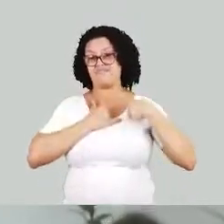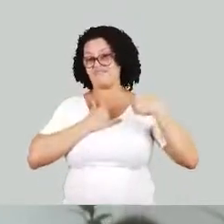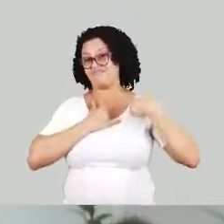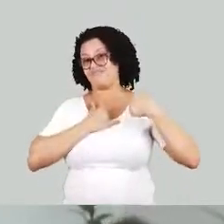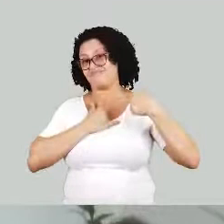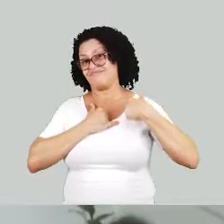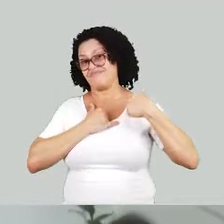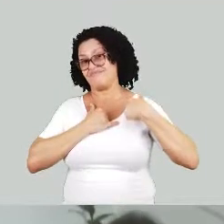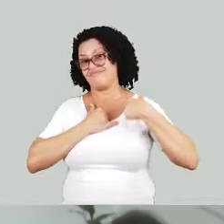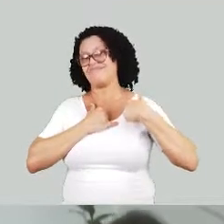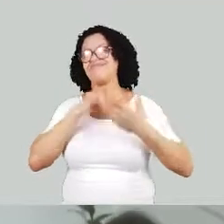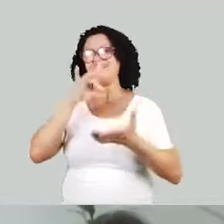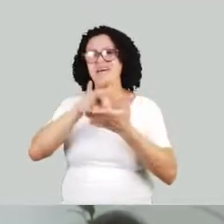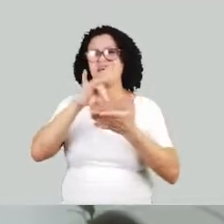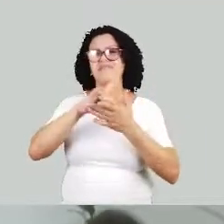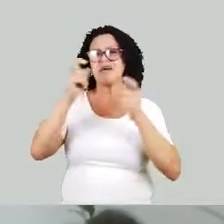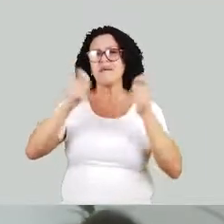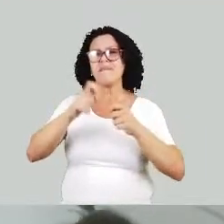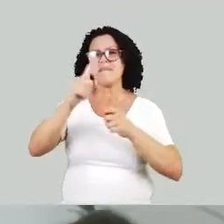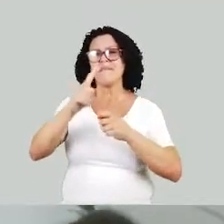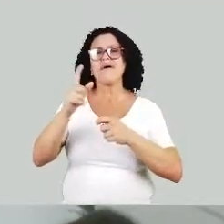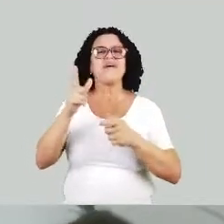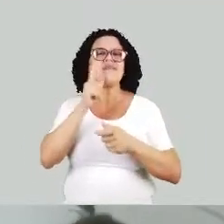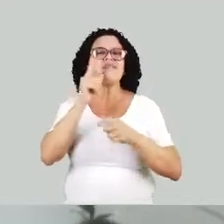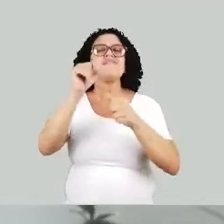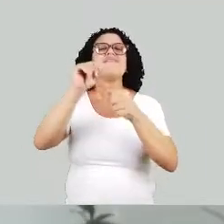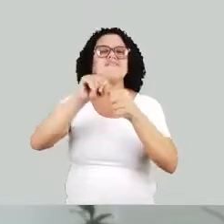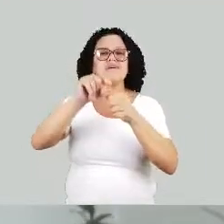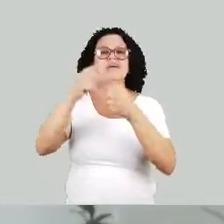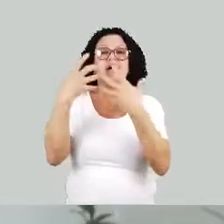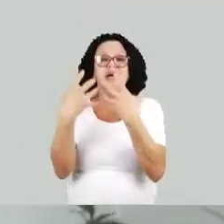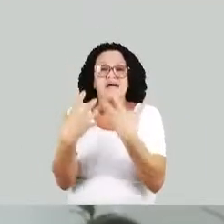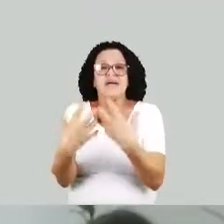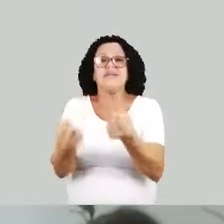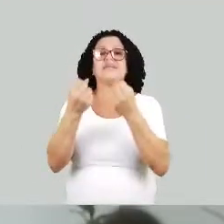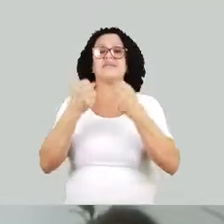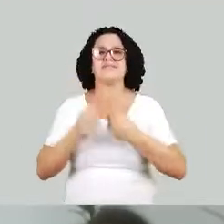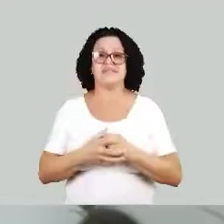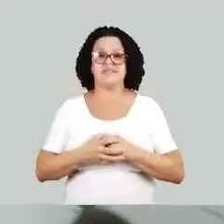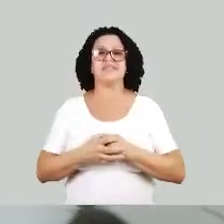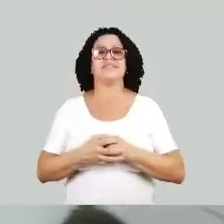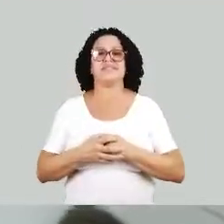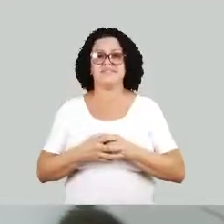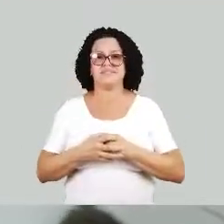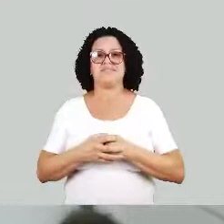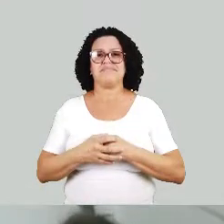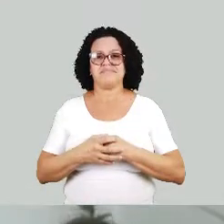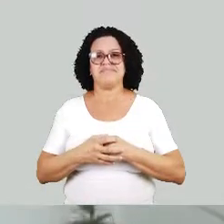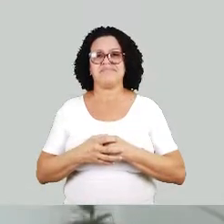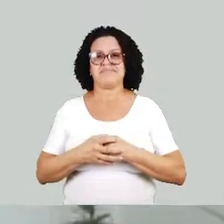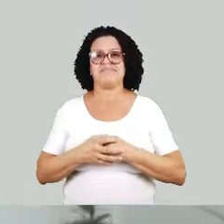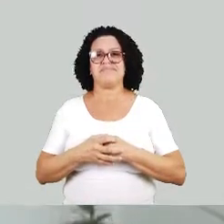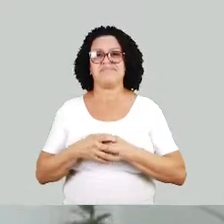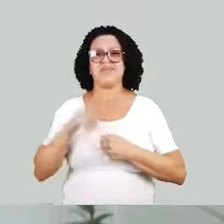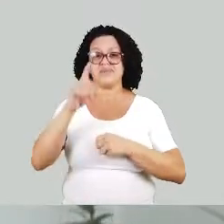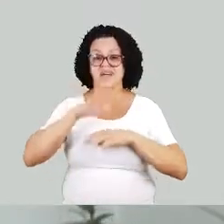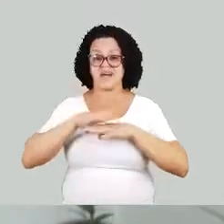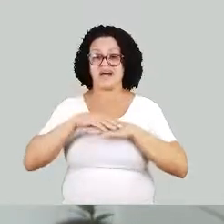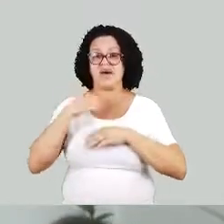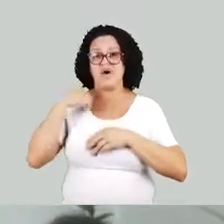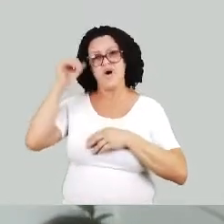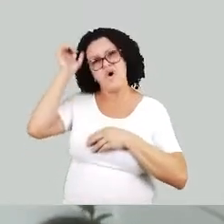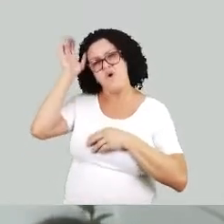O auto-perdão, na verdade, é a capacidade de autoaceitação através do seu